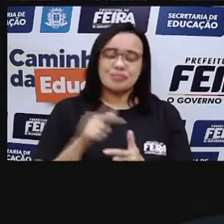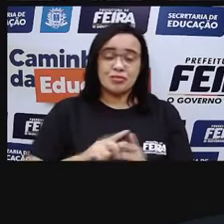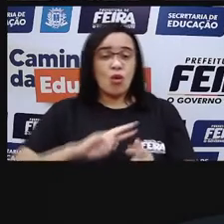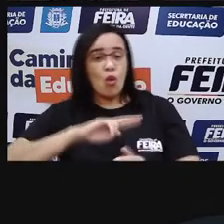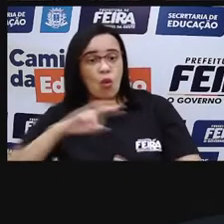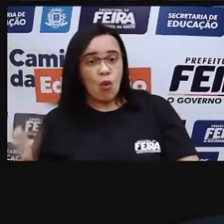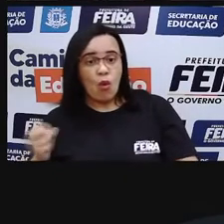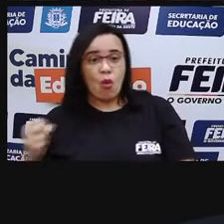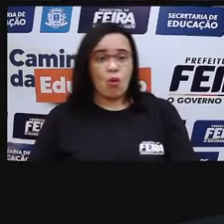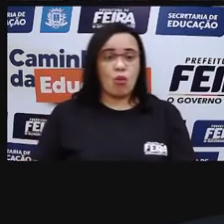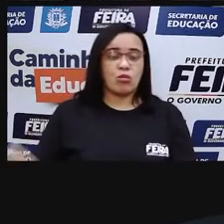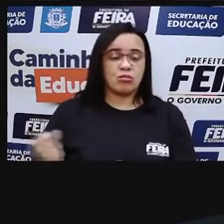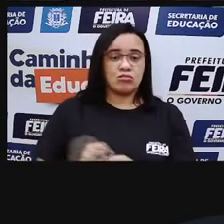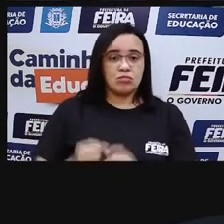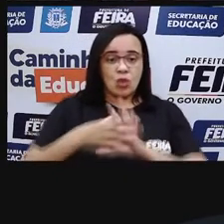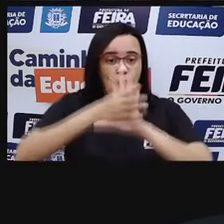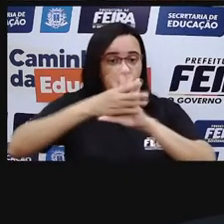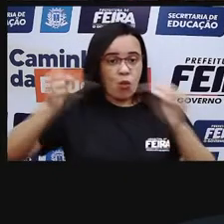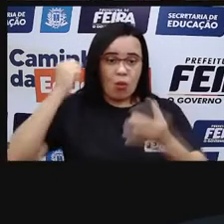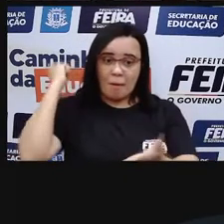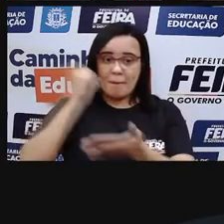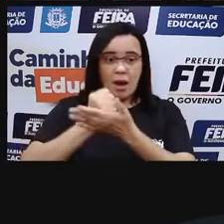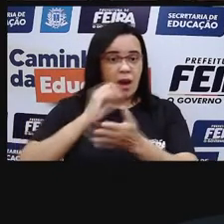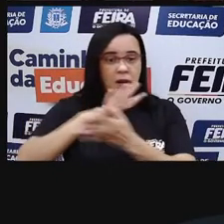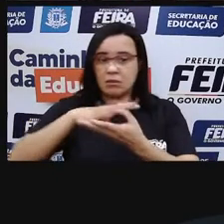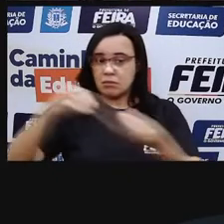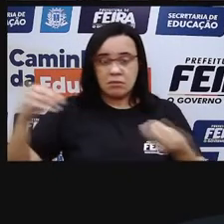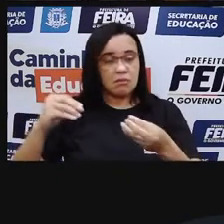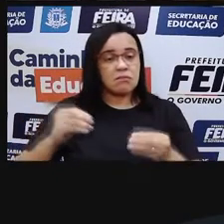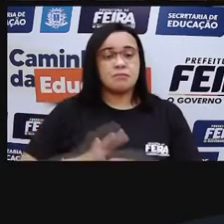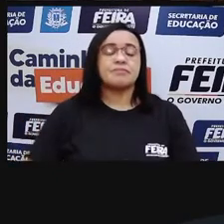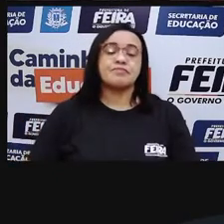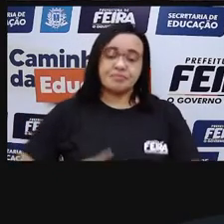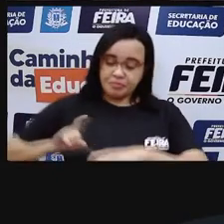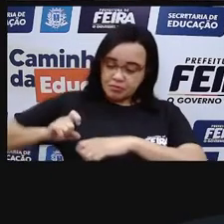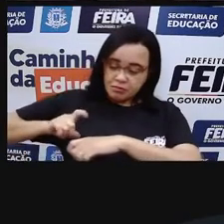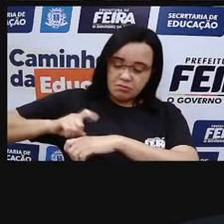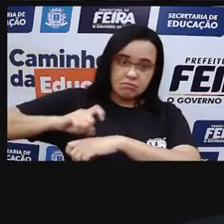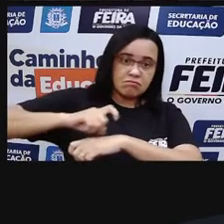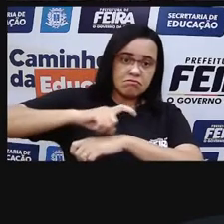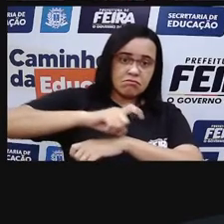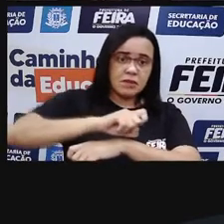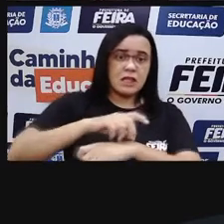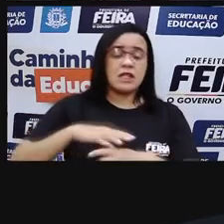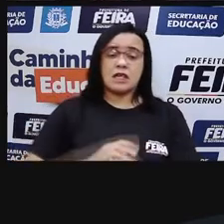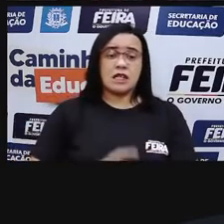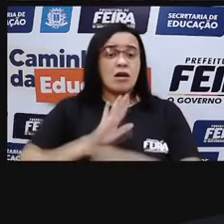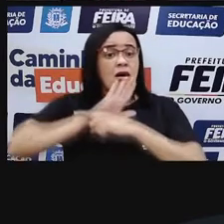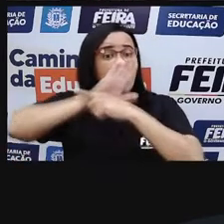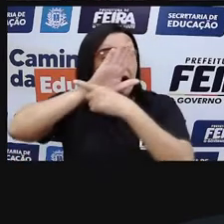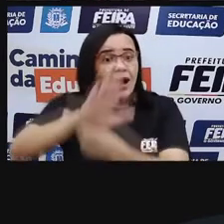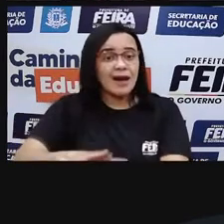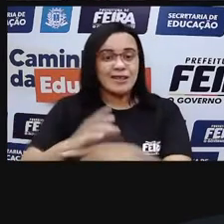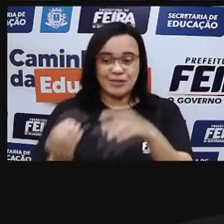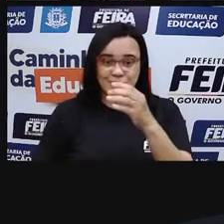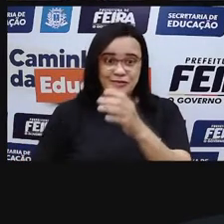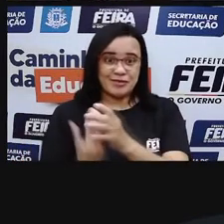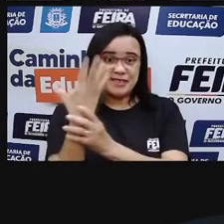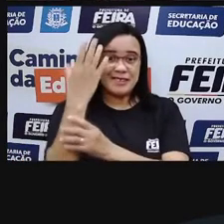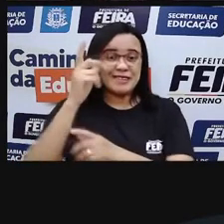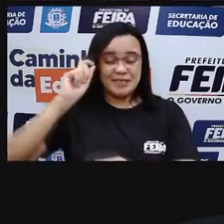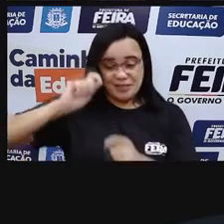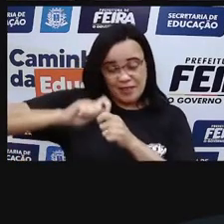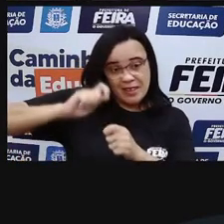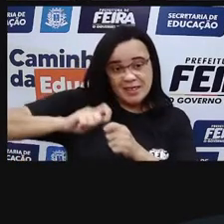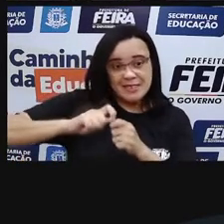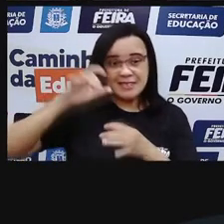matar outros micro-organismos. Então, é um ser vivo produzindo uma substância para matar outro ser vivo. Por